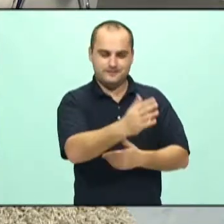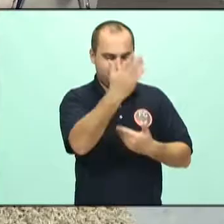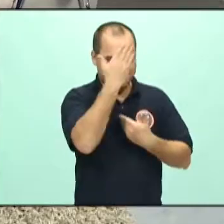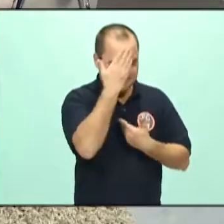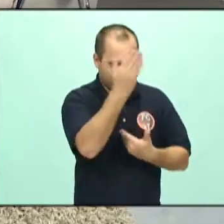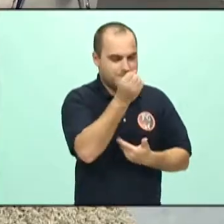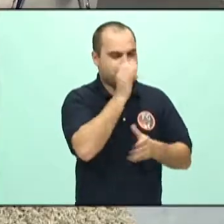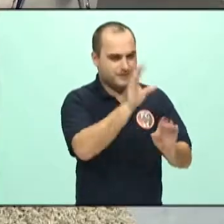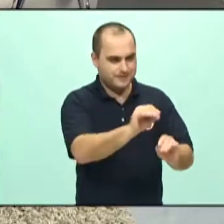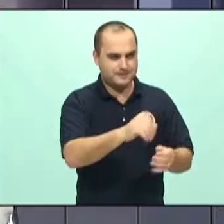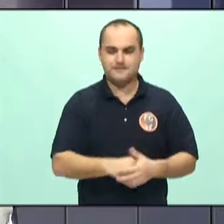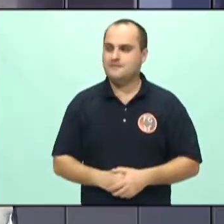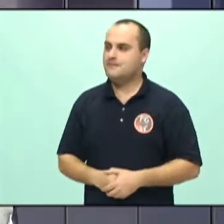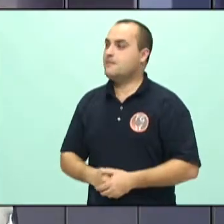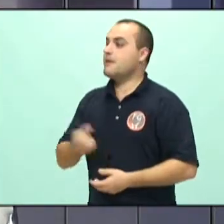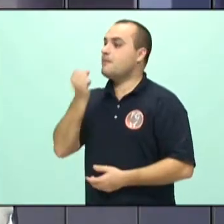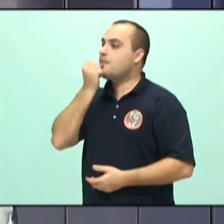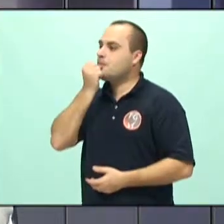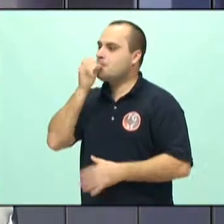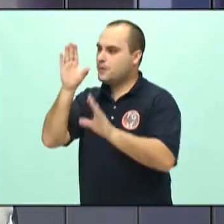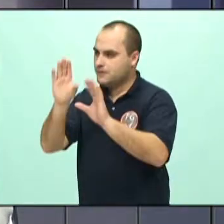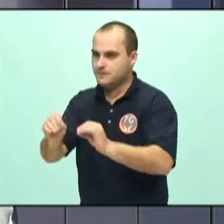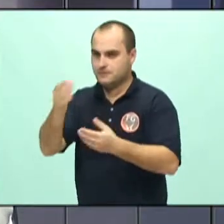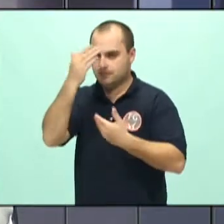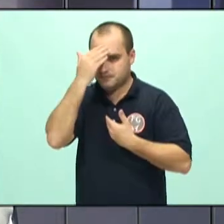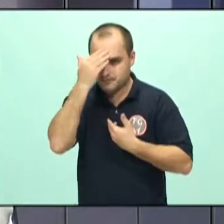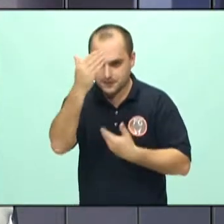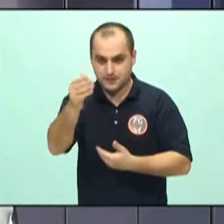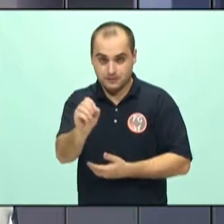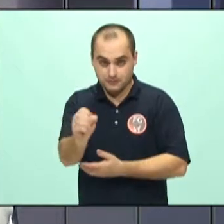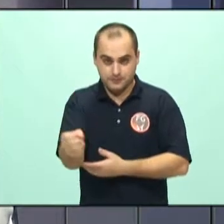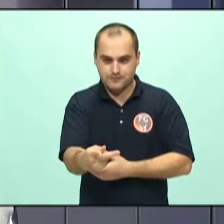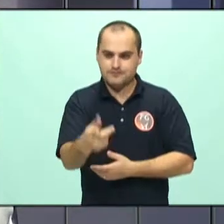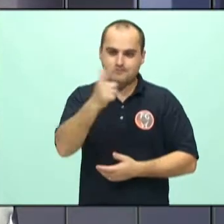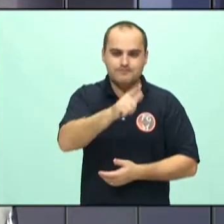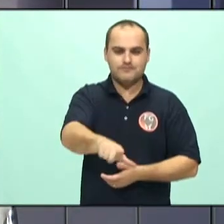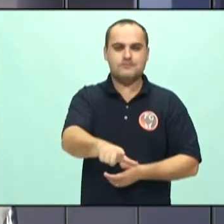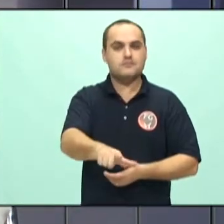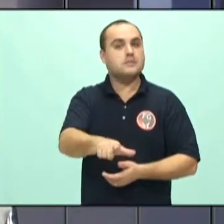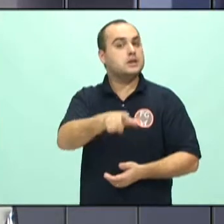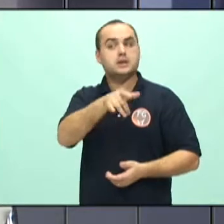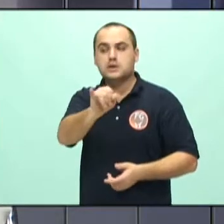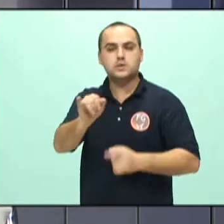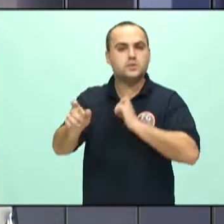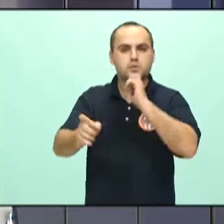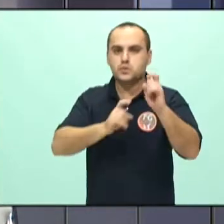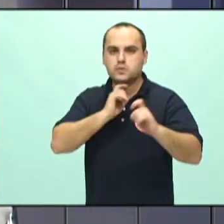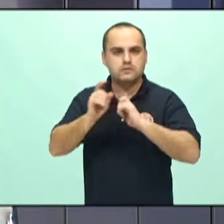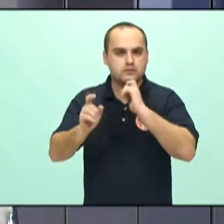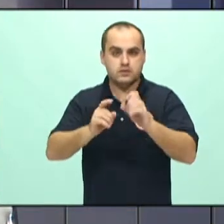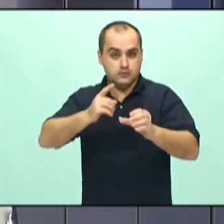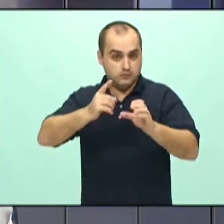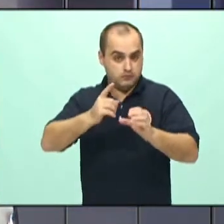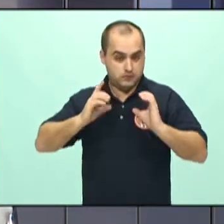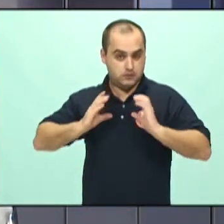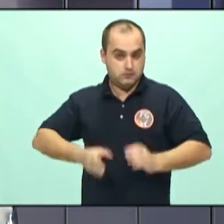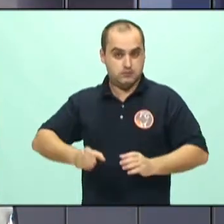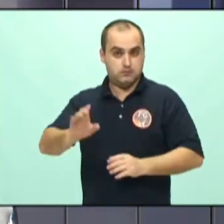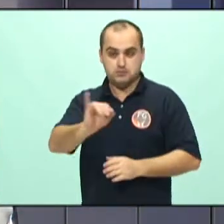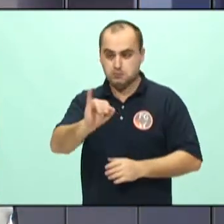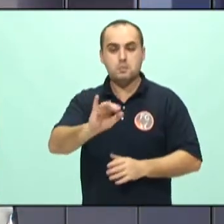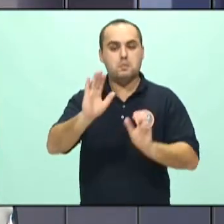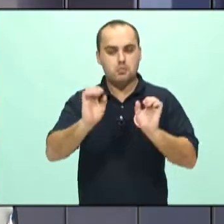acompanhei também. Eu acho que as explanações do pessoal do EMOSC foram convincentes. O pessoal saiu